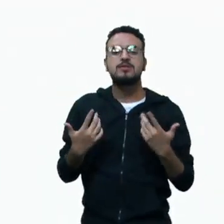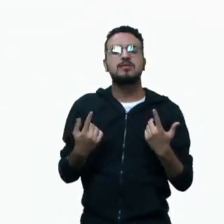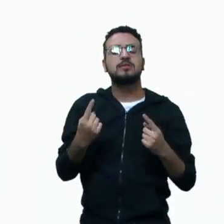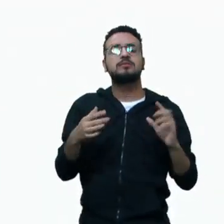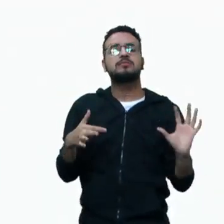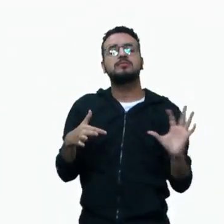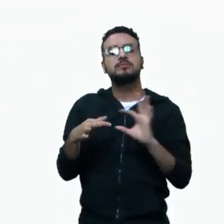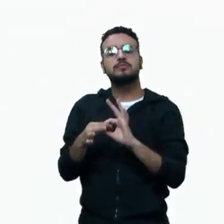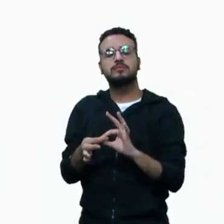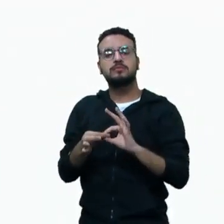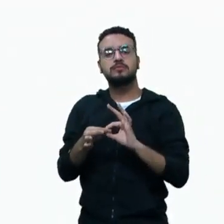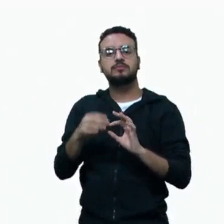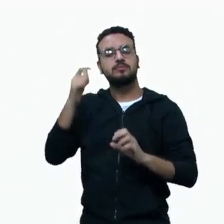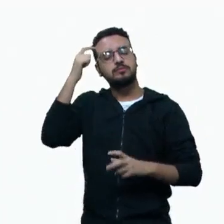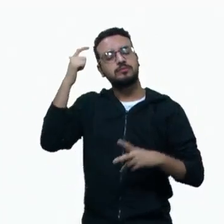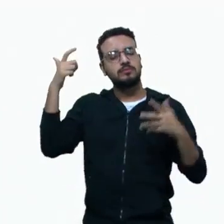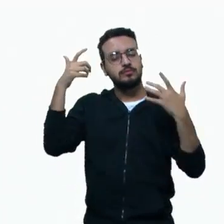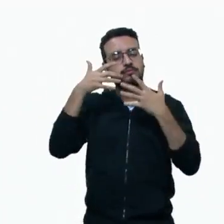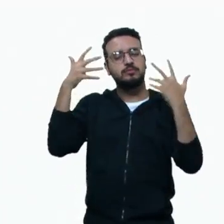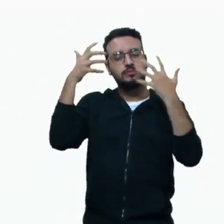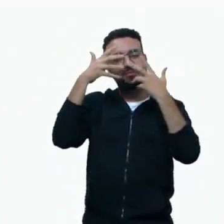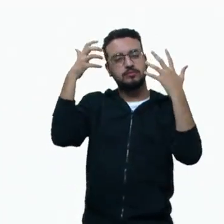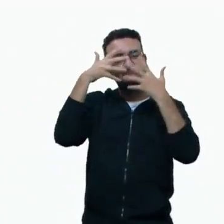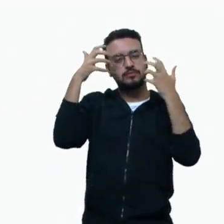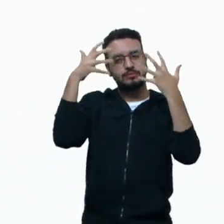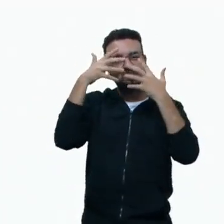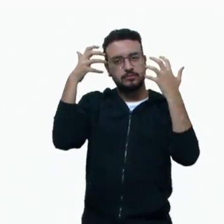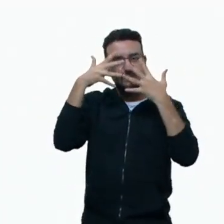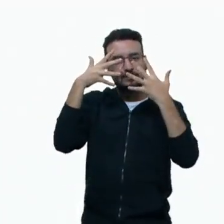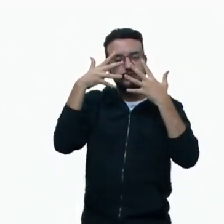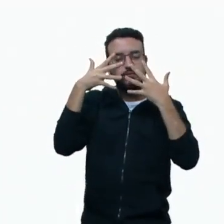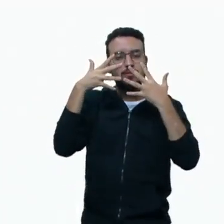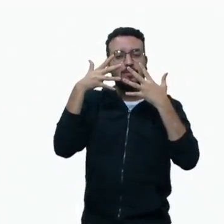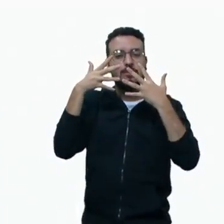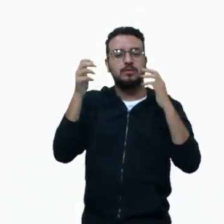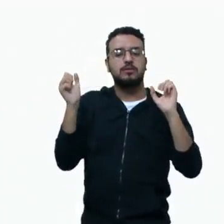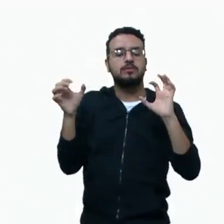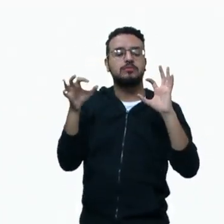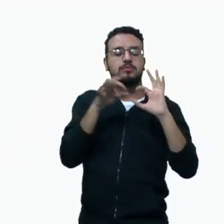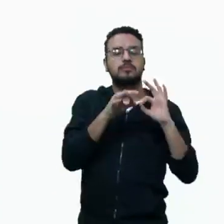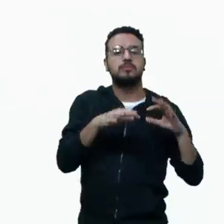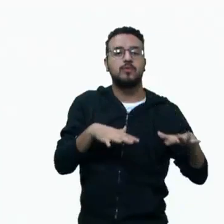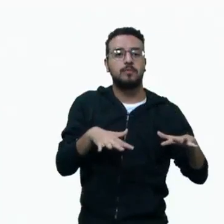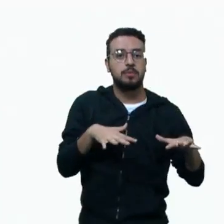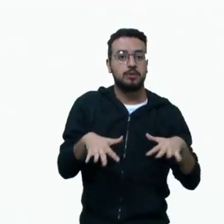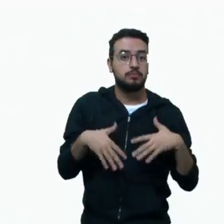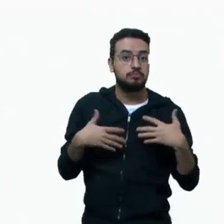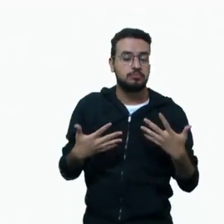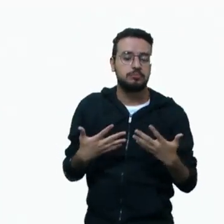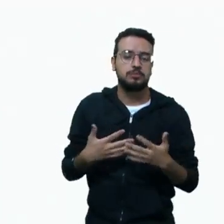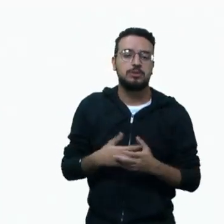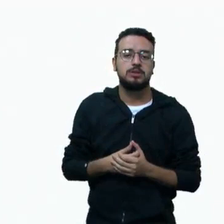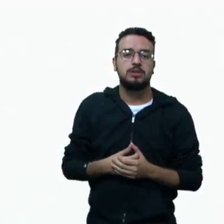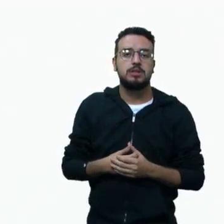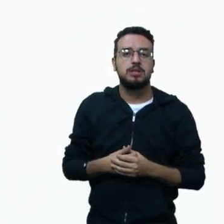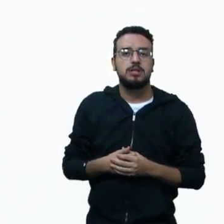relação entre o sistema nervoso, a atuação desse sistema e o movimento? E